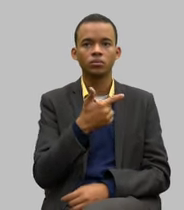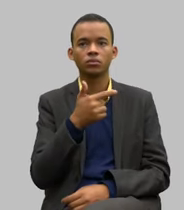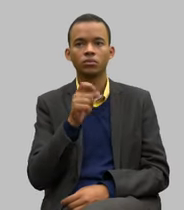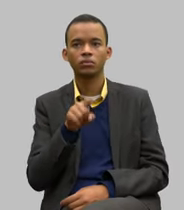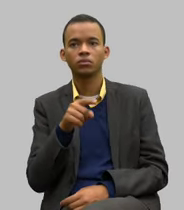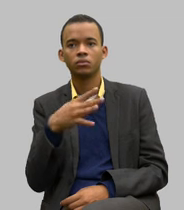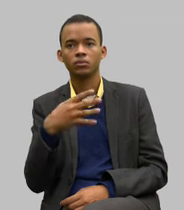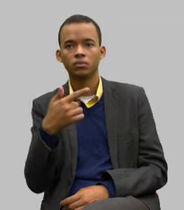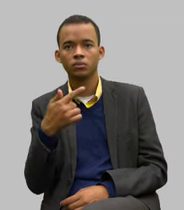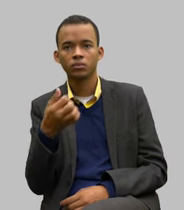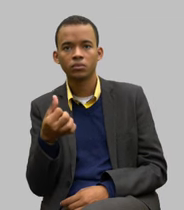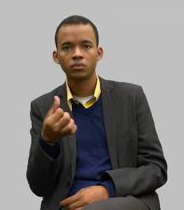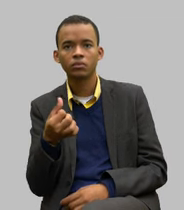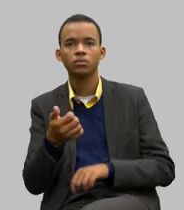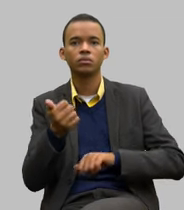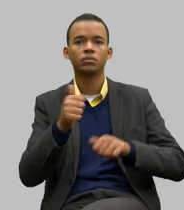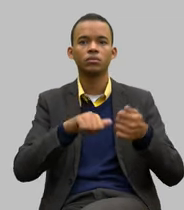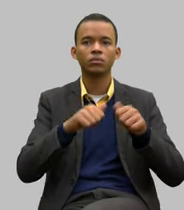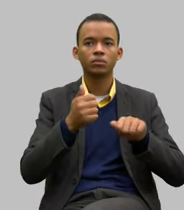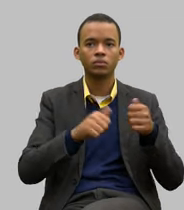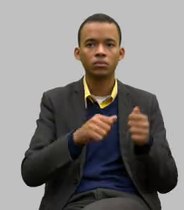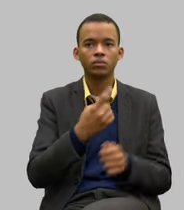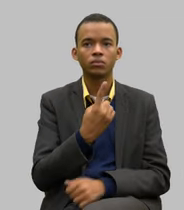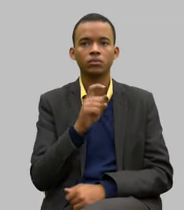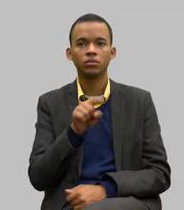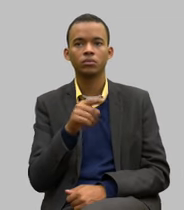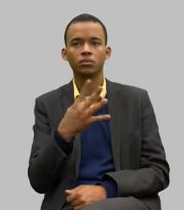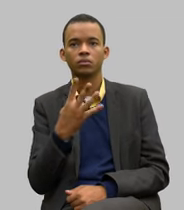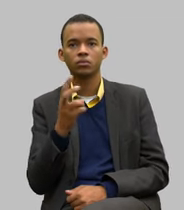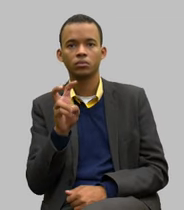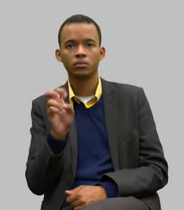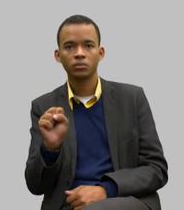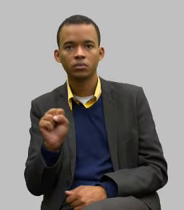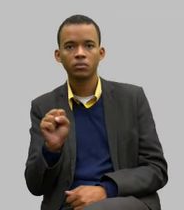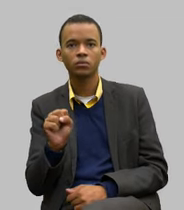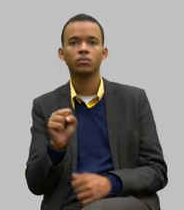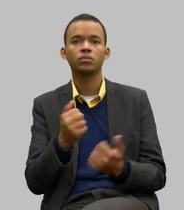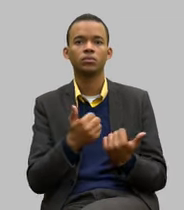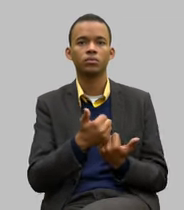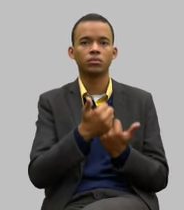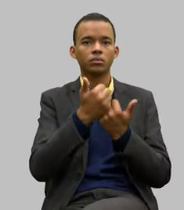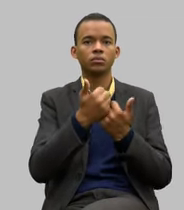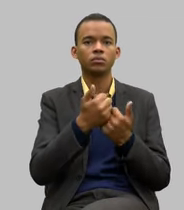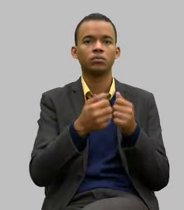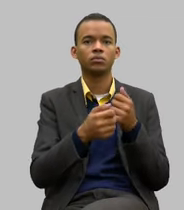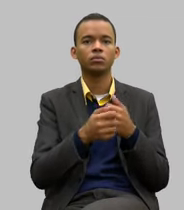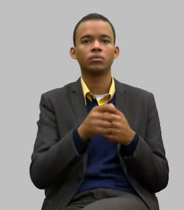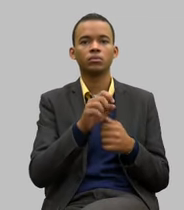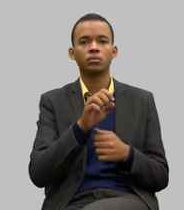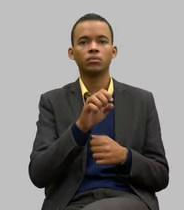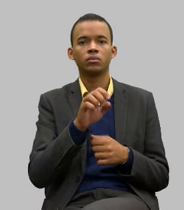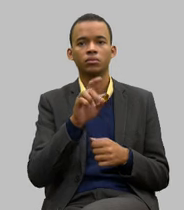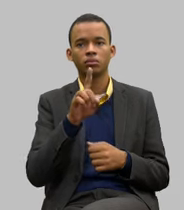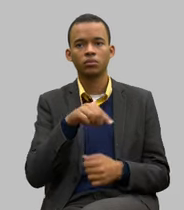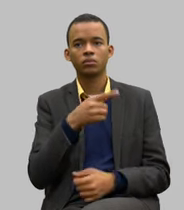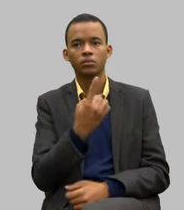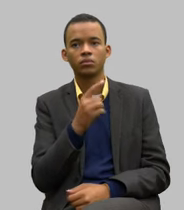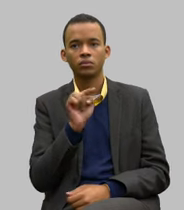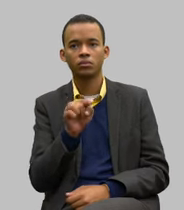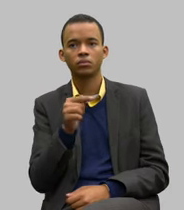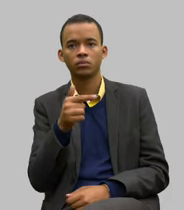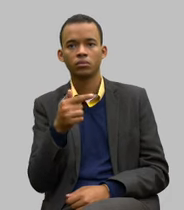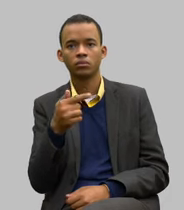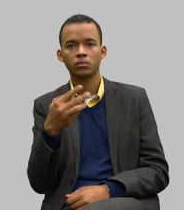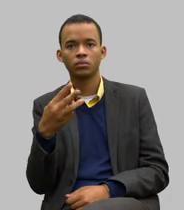né 1458 o assistente executivo 1777 e médicos eh no total de 200 esses quadros vão ficar são são Dados mais